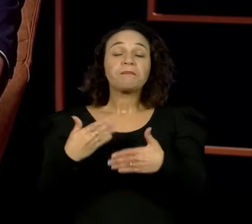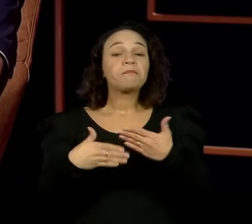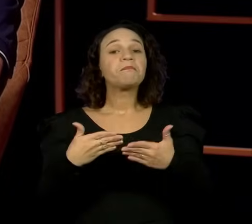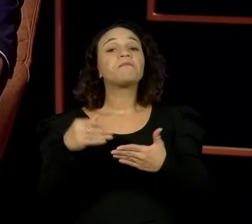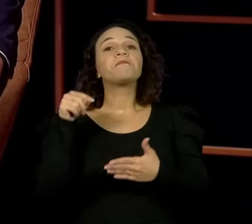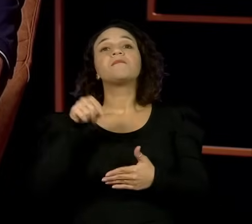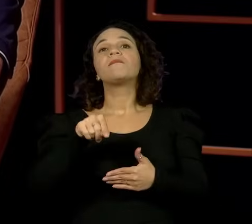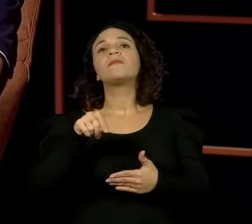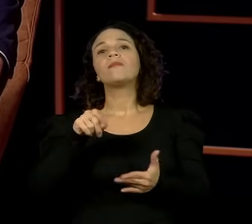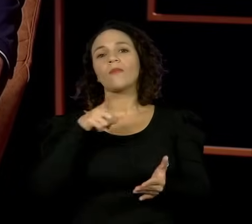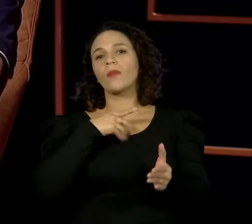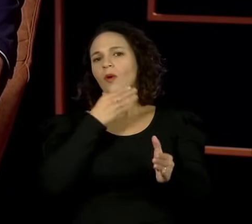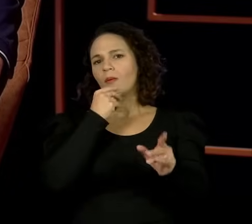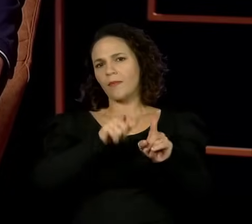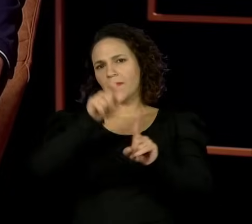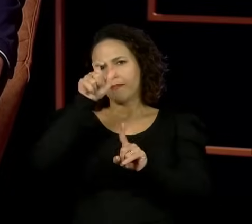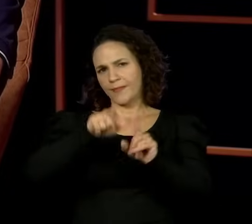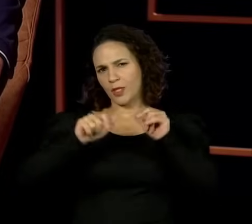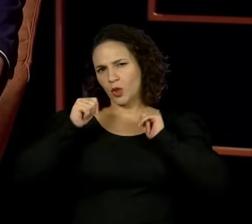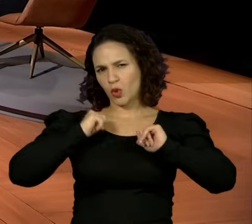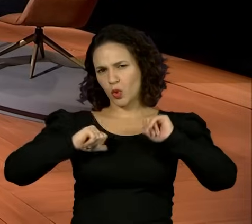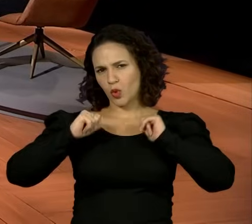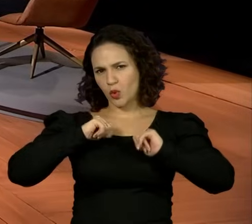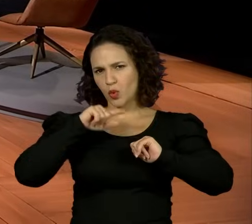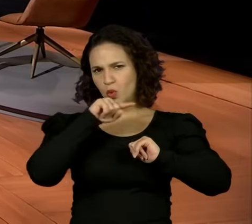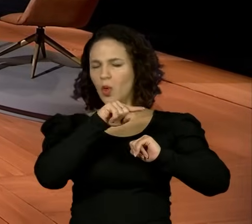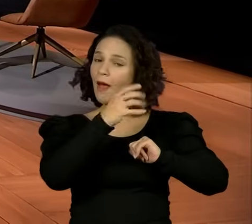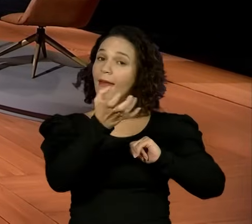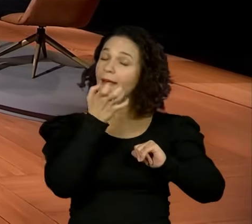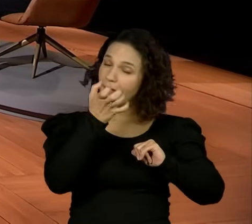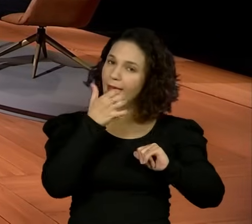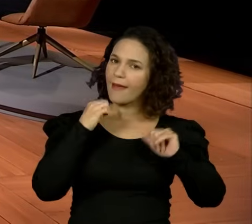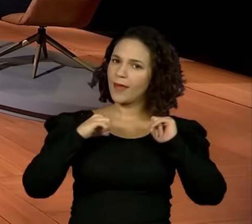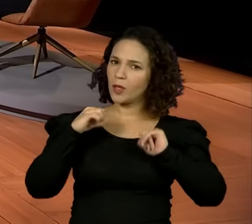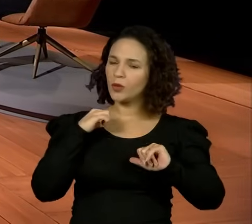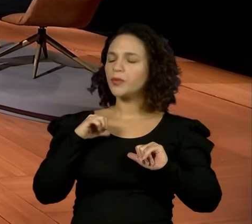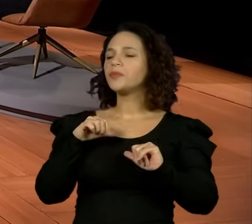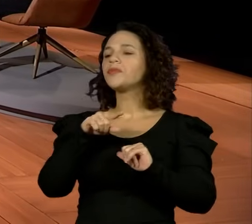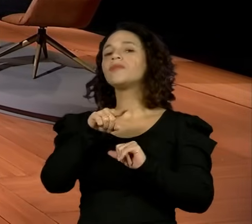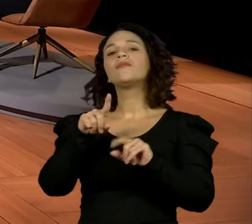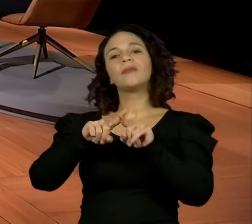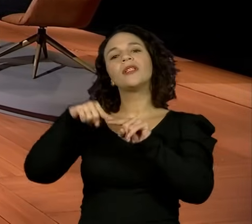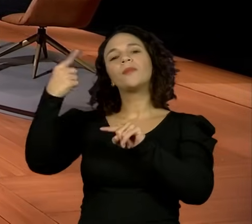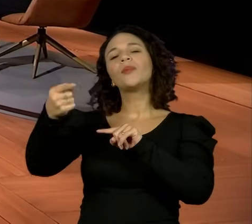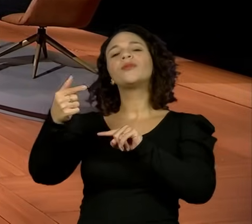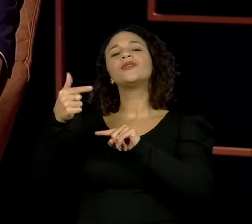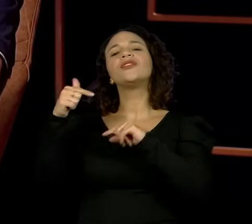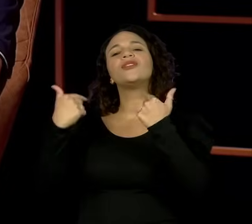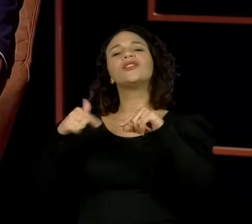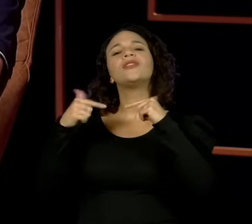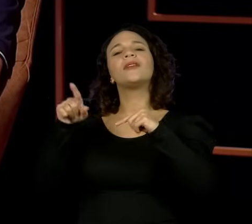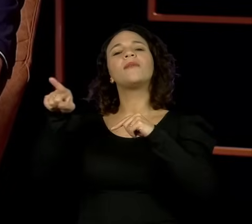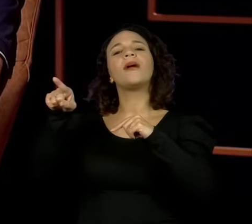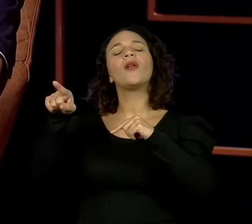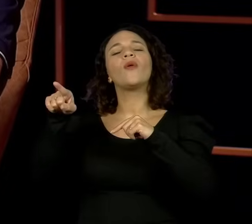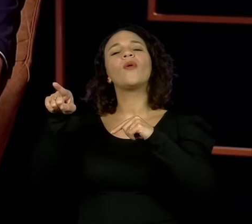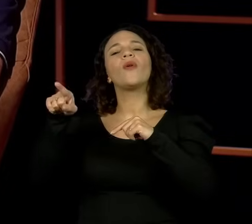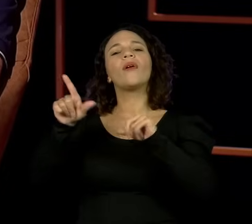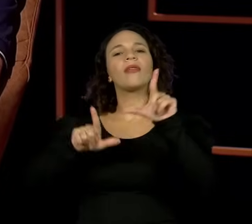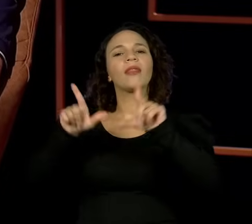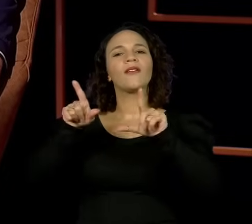eu tinha um ator, um candidato ator que de repente também trabalhou na TV do Silvio